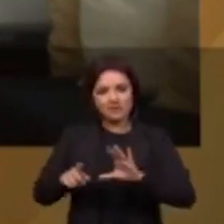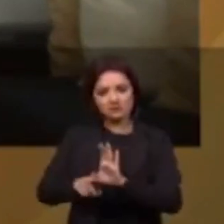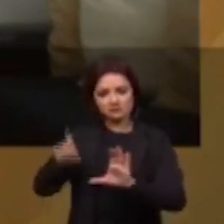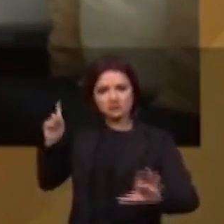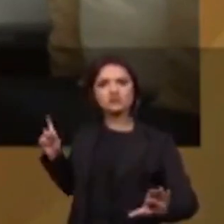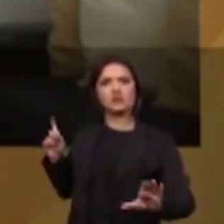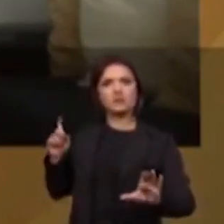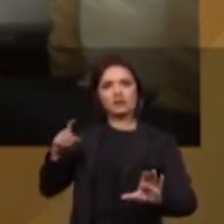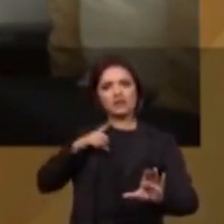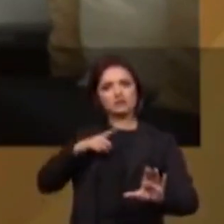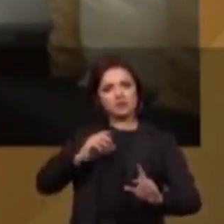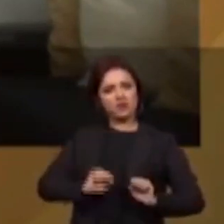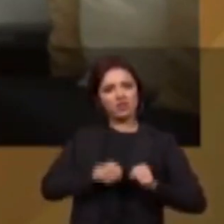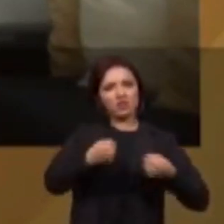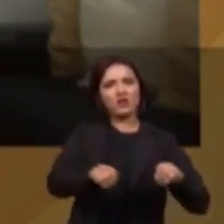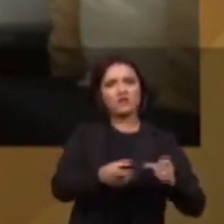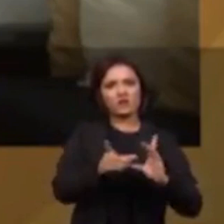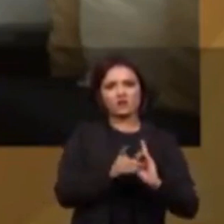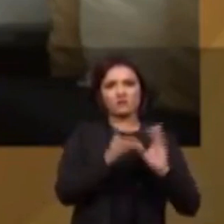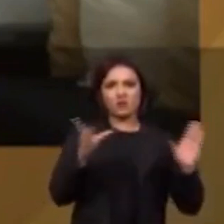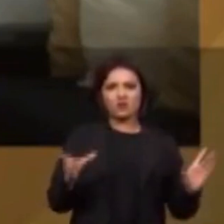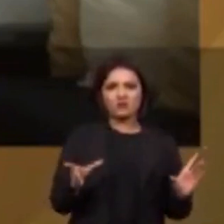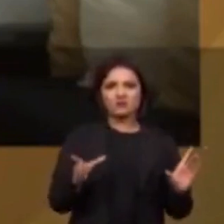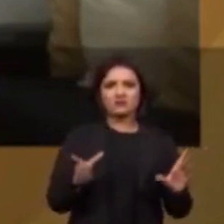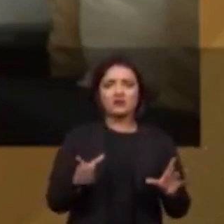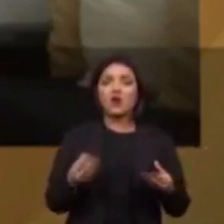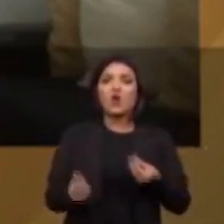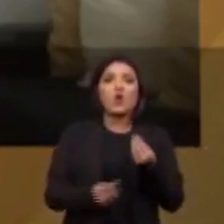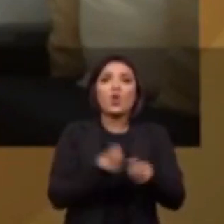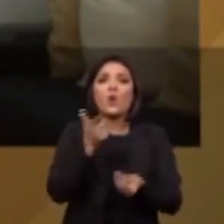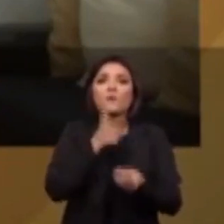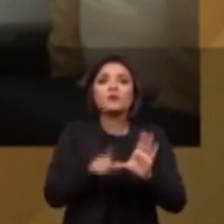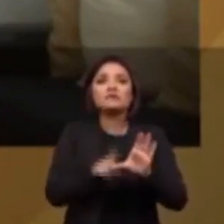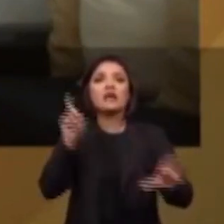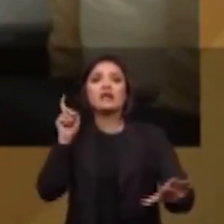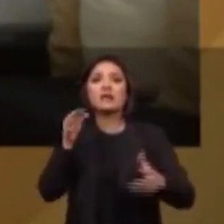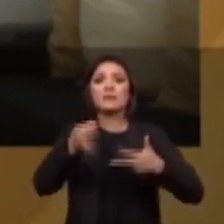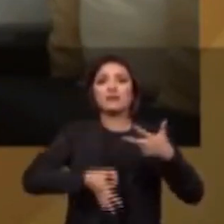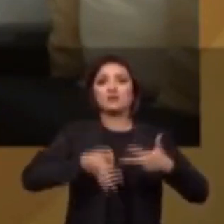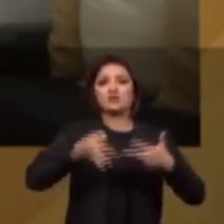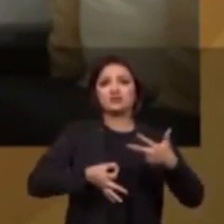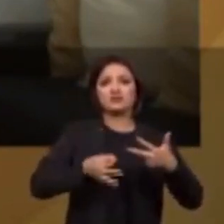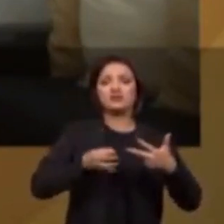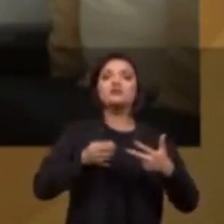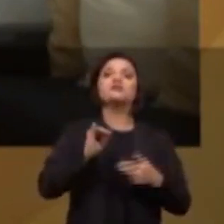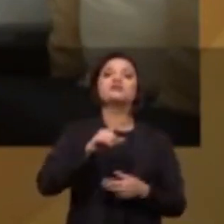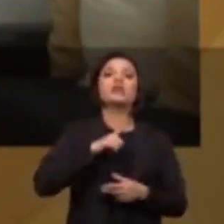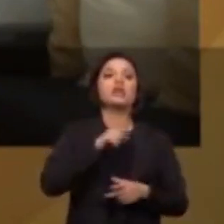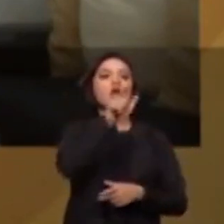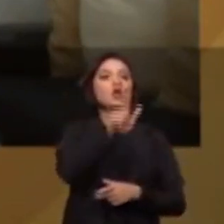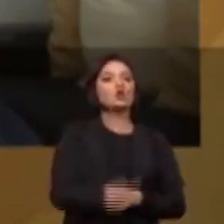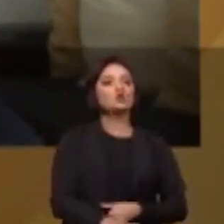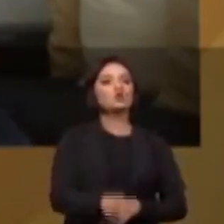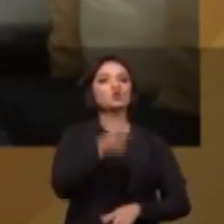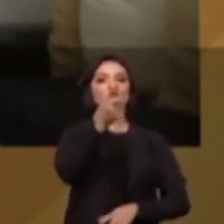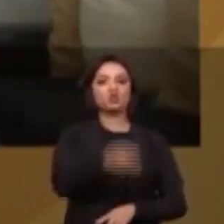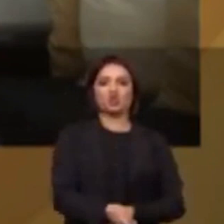poder judiciário independente sem juízes altivos e seguros.